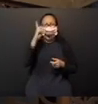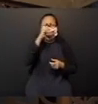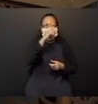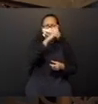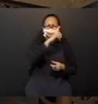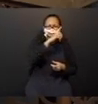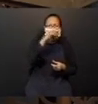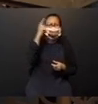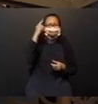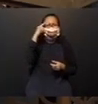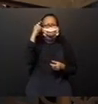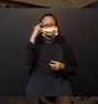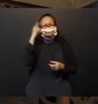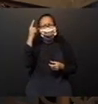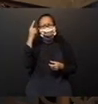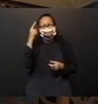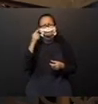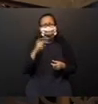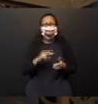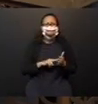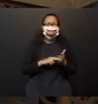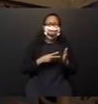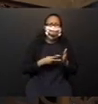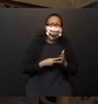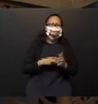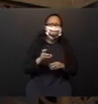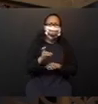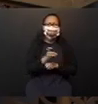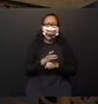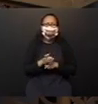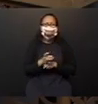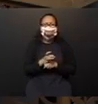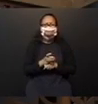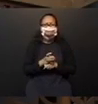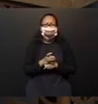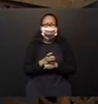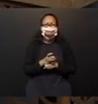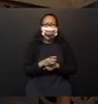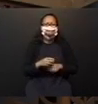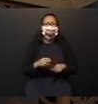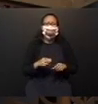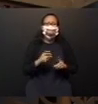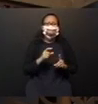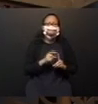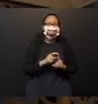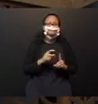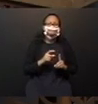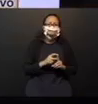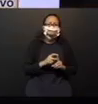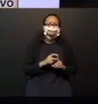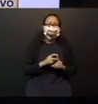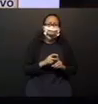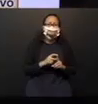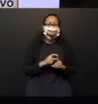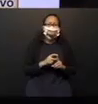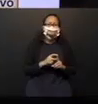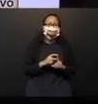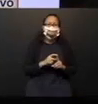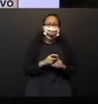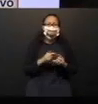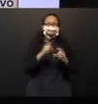entender o conceito do que é adjetivo. O adjetivo é uma classe de palavras que confere, quer dizer, que